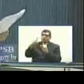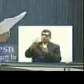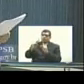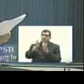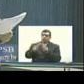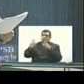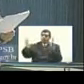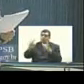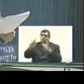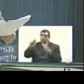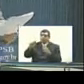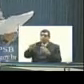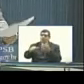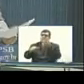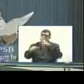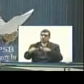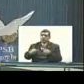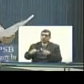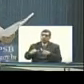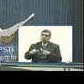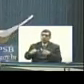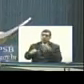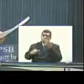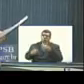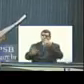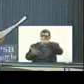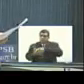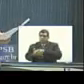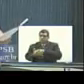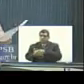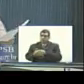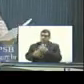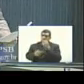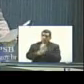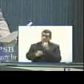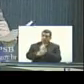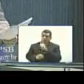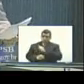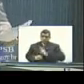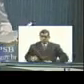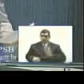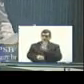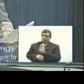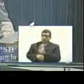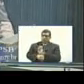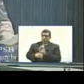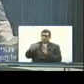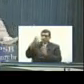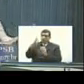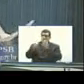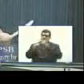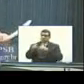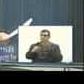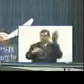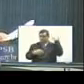um parênteses aqui para mais uma vez renovar a cobrança o discurso do Governo do Estado há quatro meses atrás